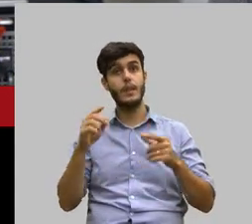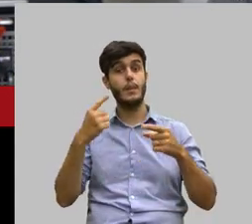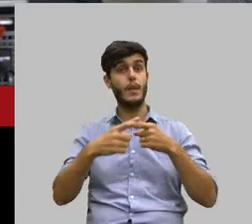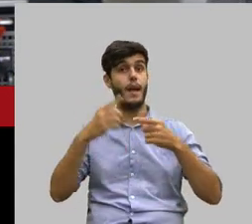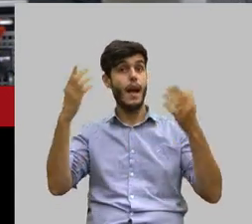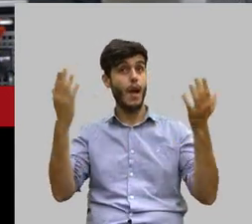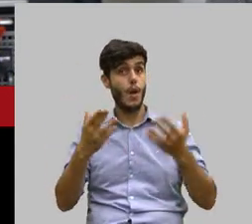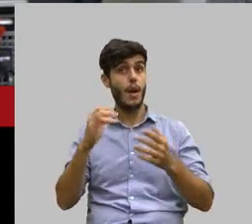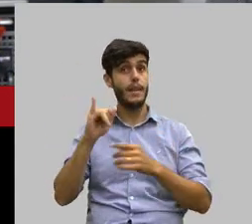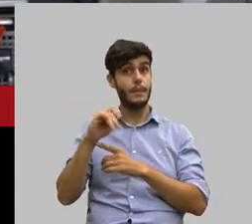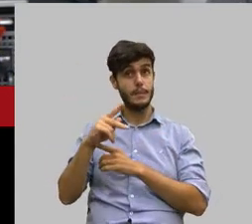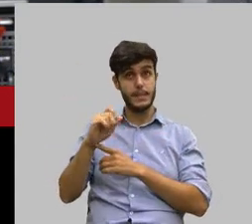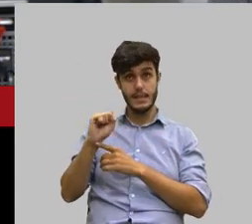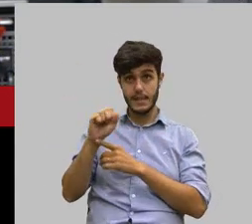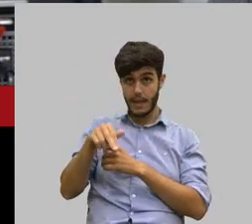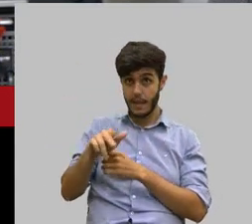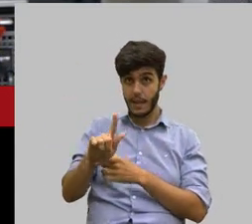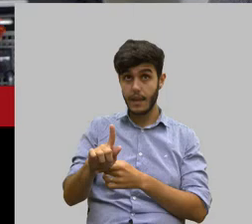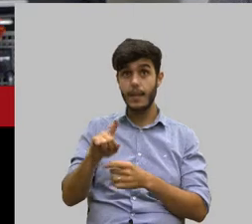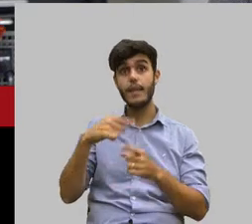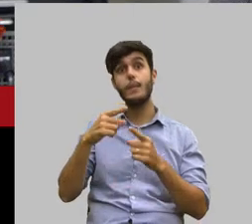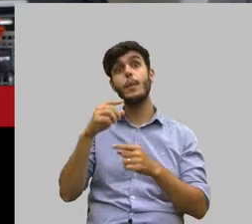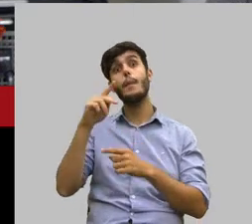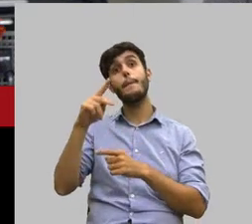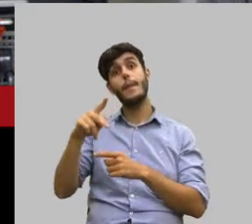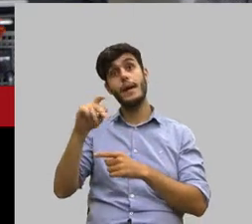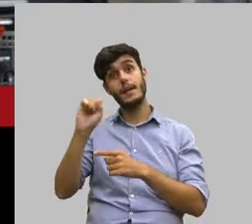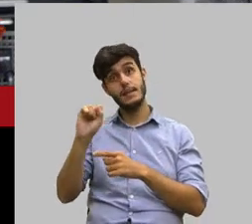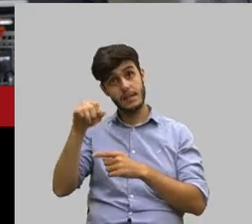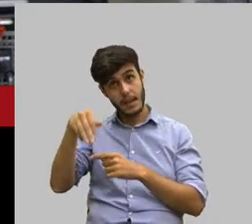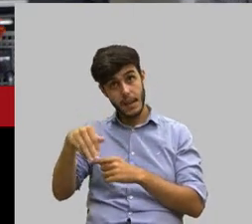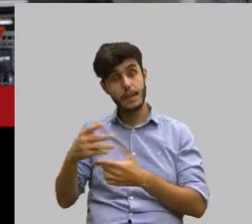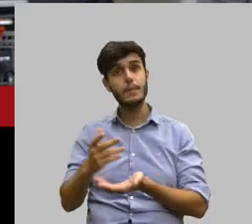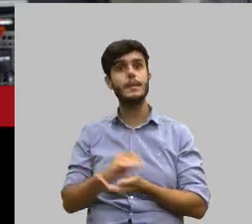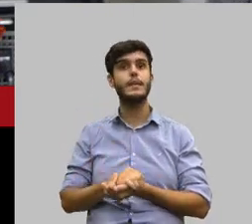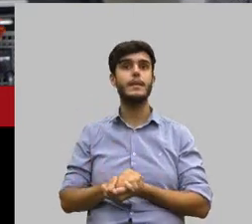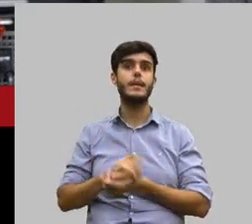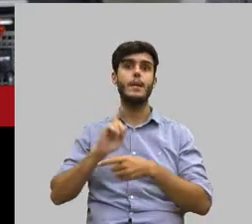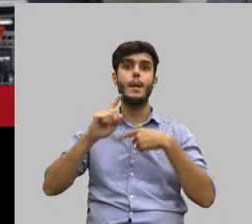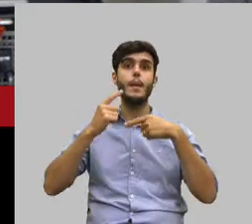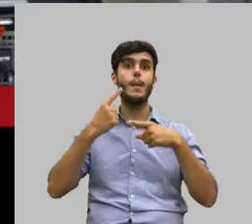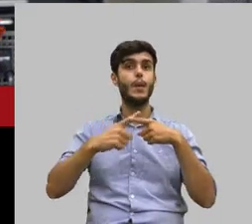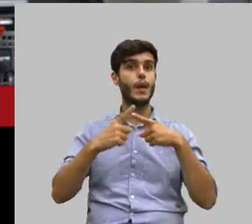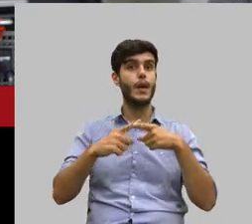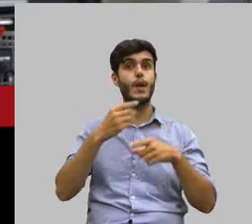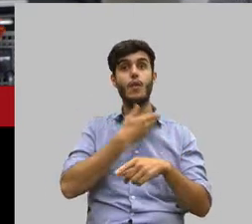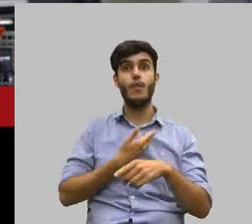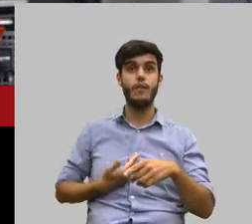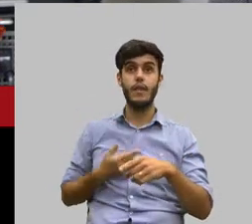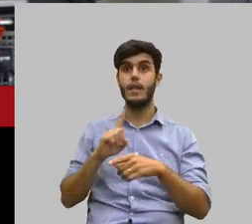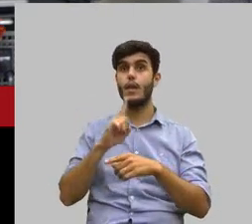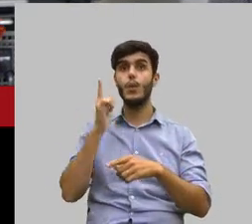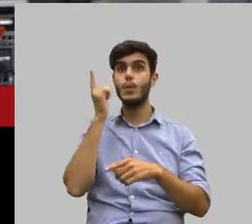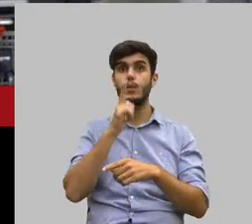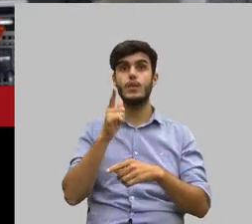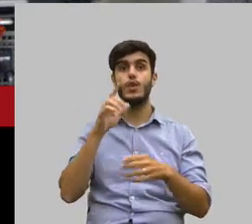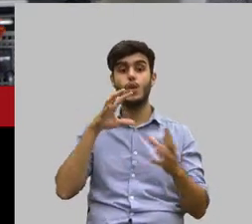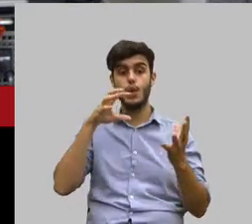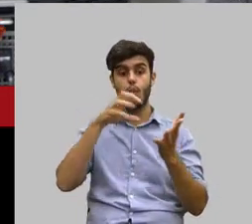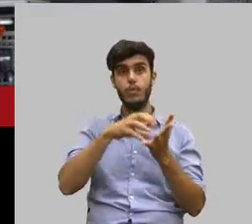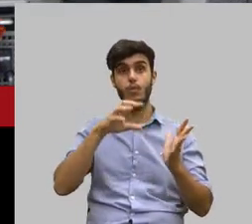ipseng depois é o ipsm porque o governo não quis que fosse tudo junto Porque tudo junto ele não conseguiria